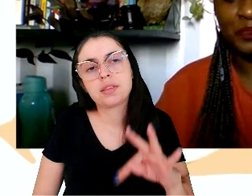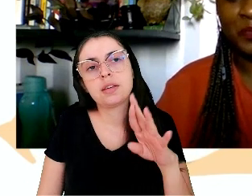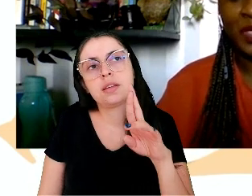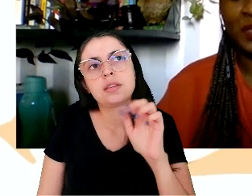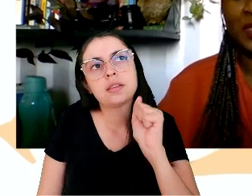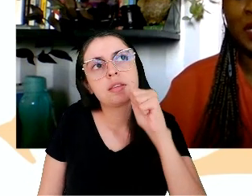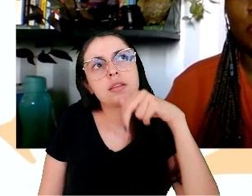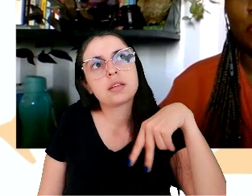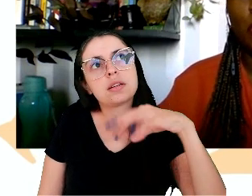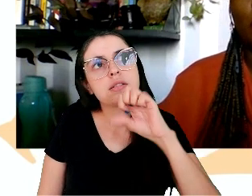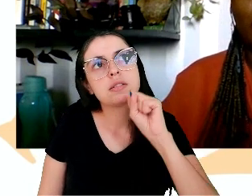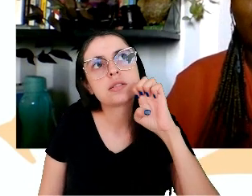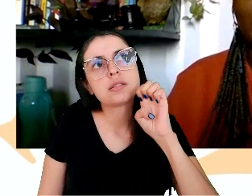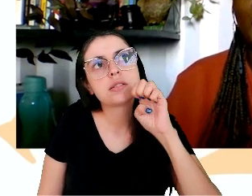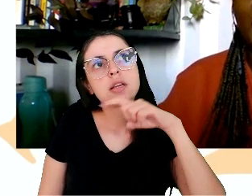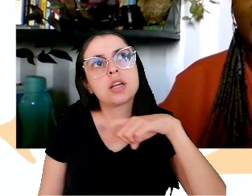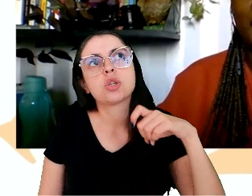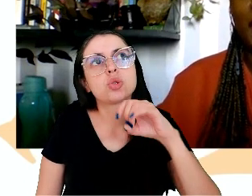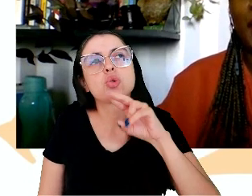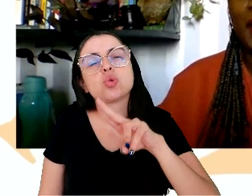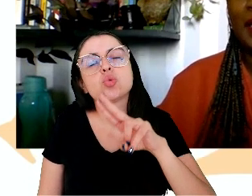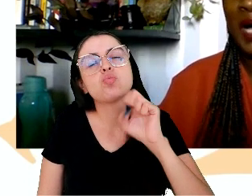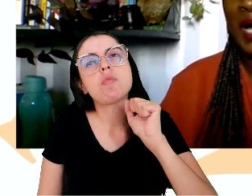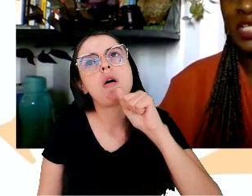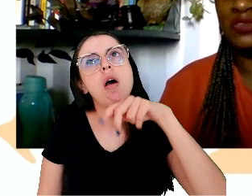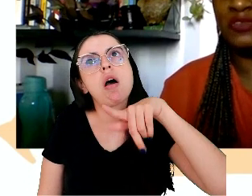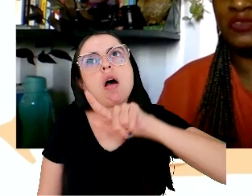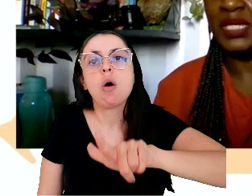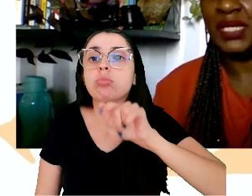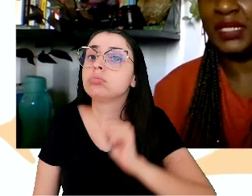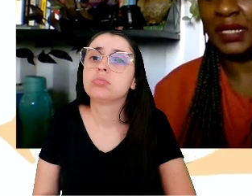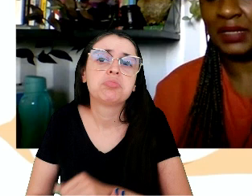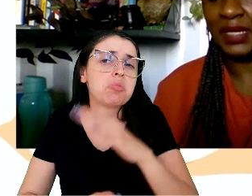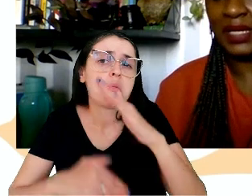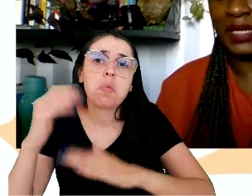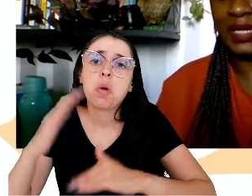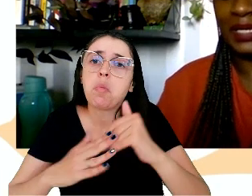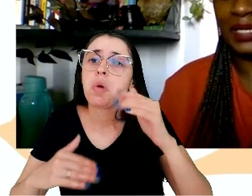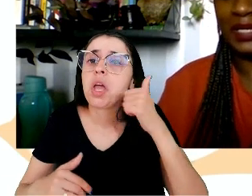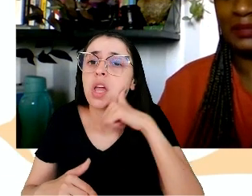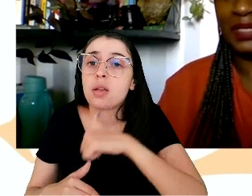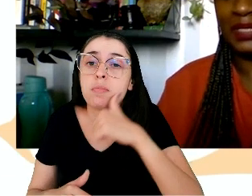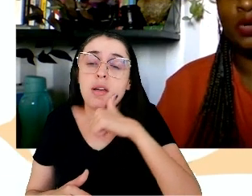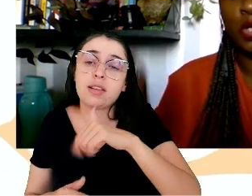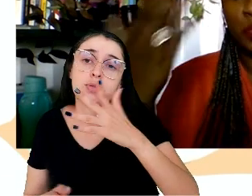transexual. Então, qualquer imagem feminina